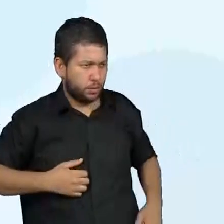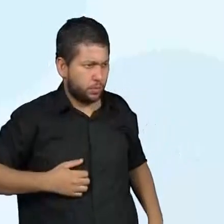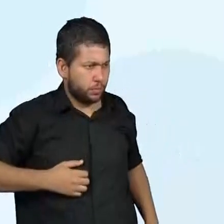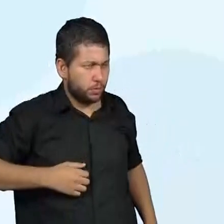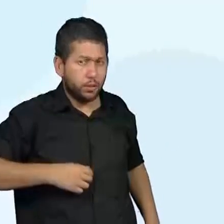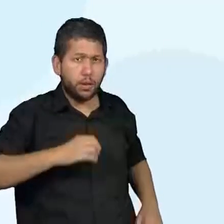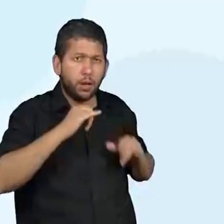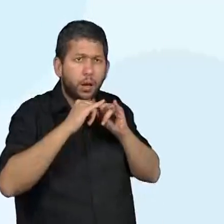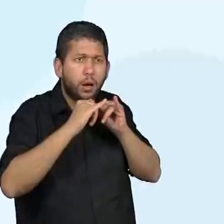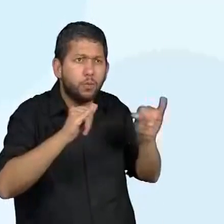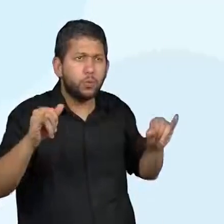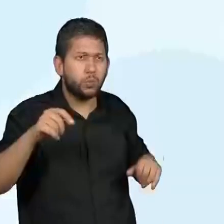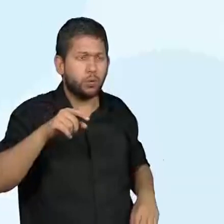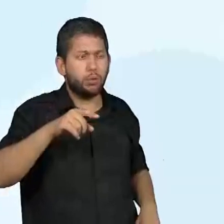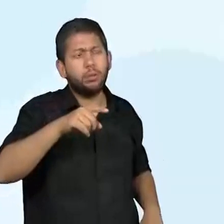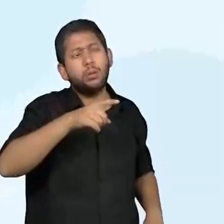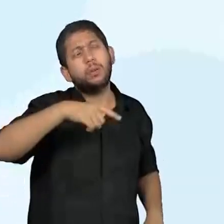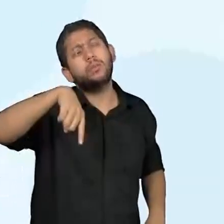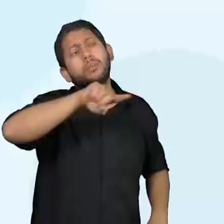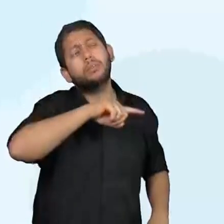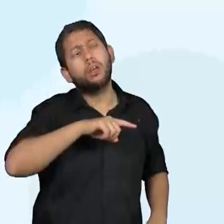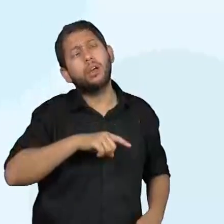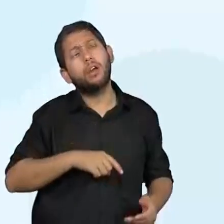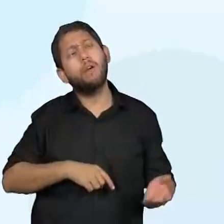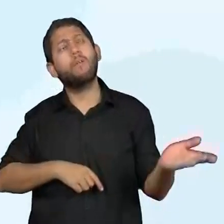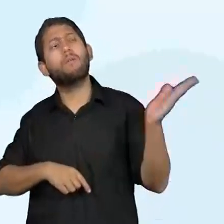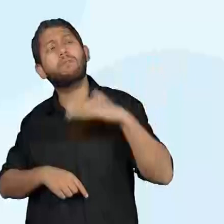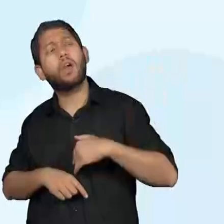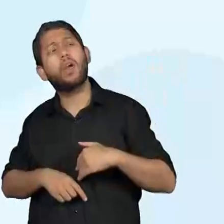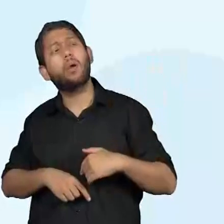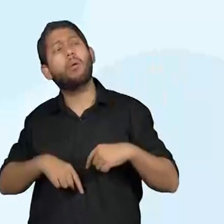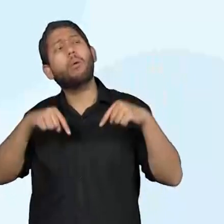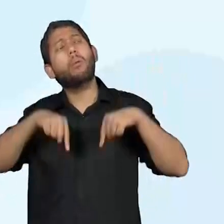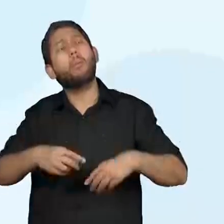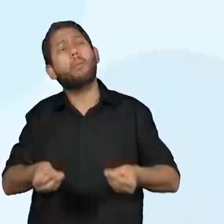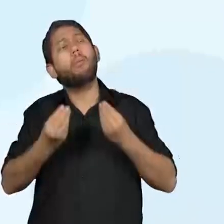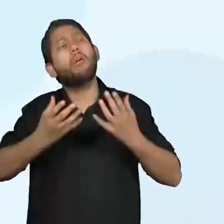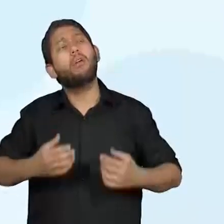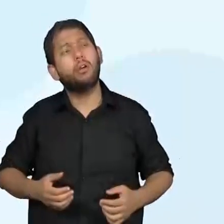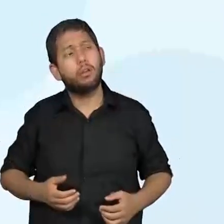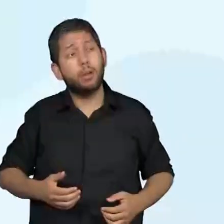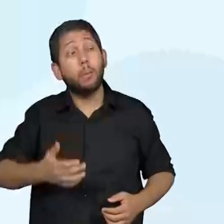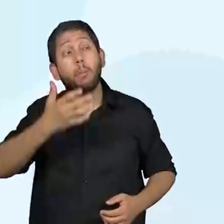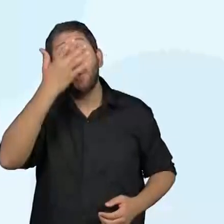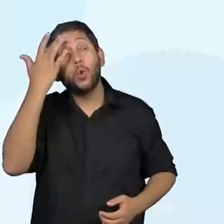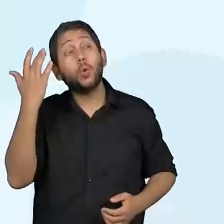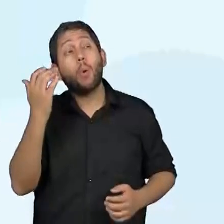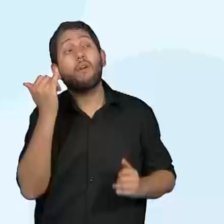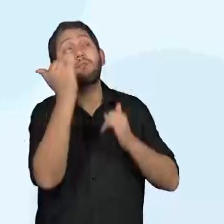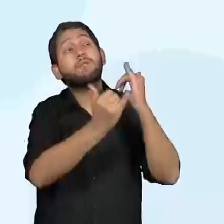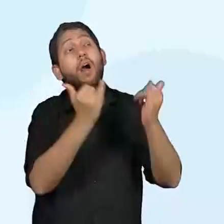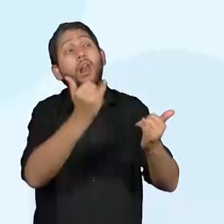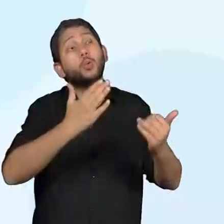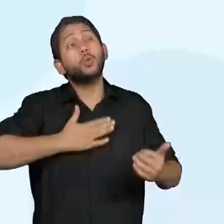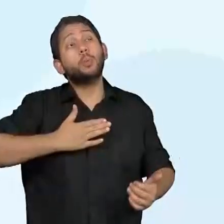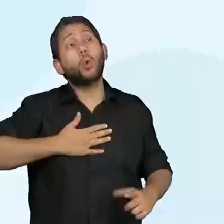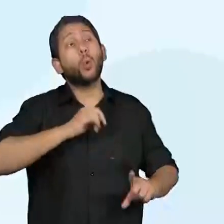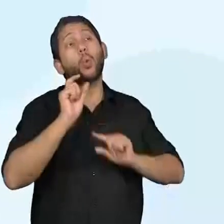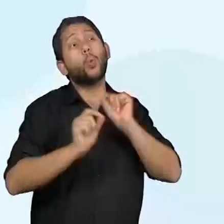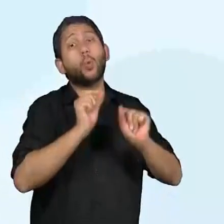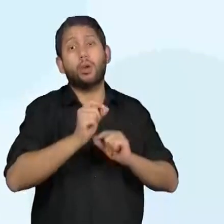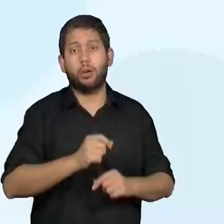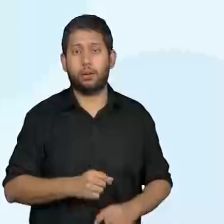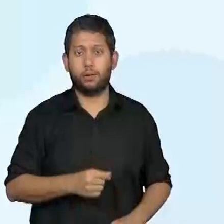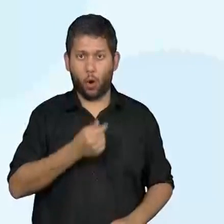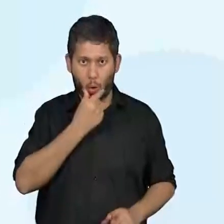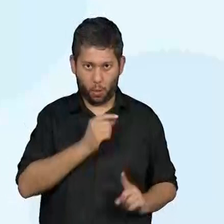e dos lugares de onde vindes, o que dizem de mim e de meu reino? Um dos homens